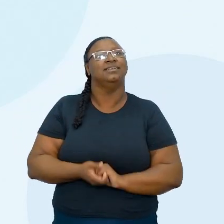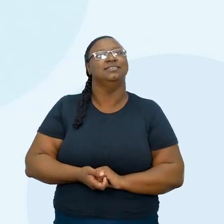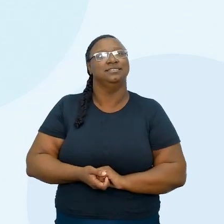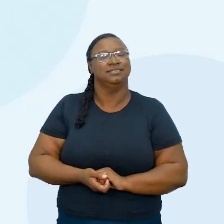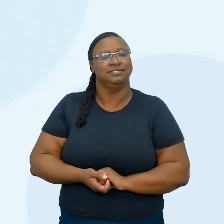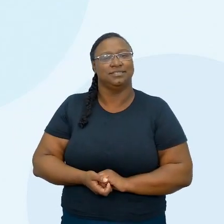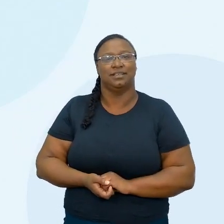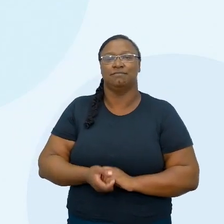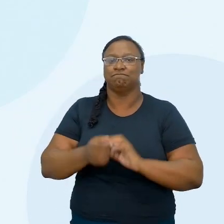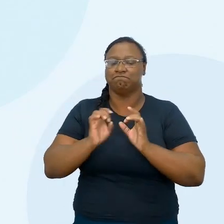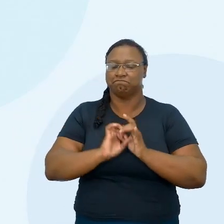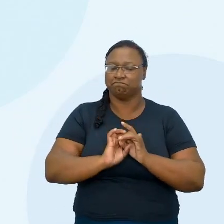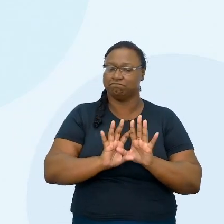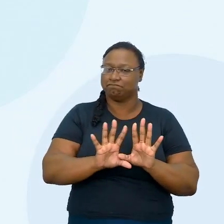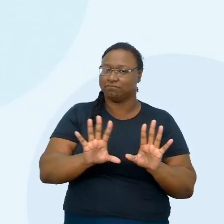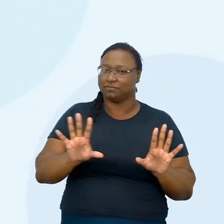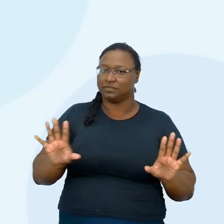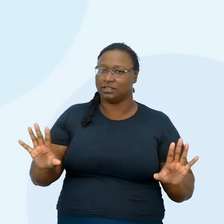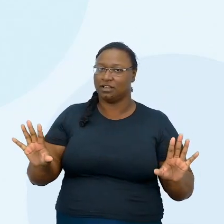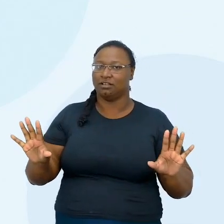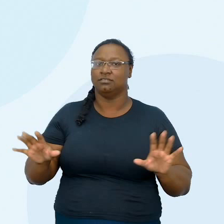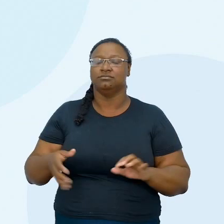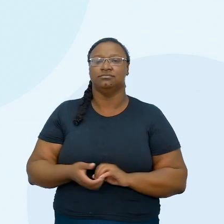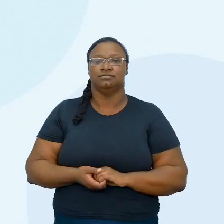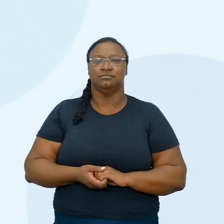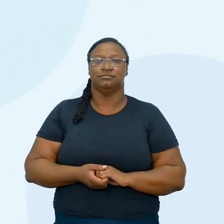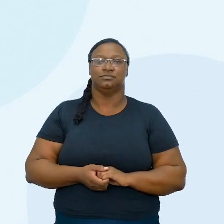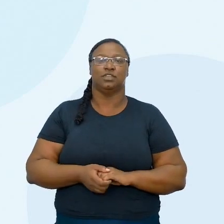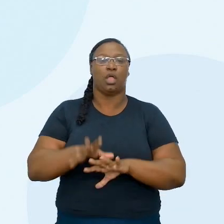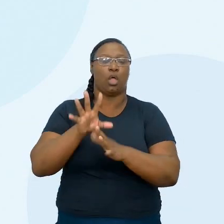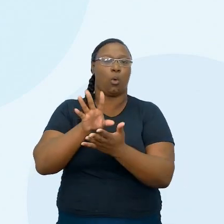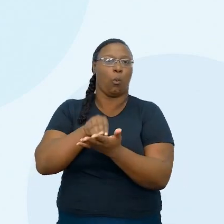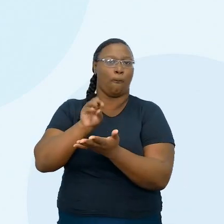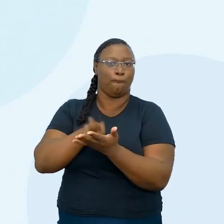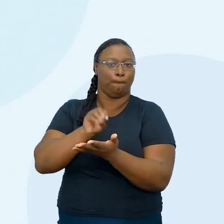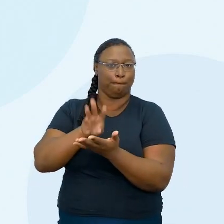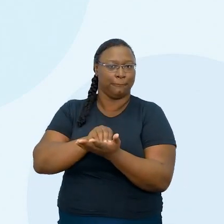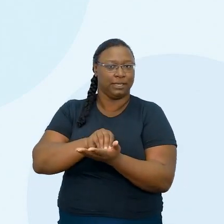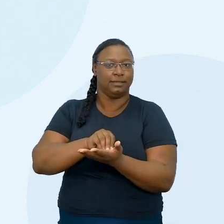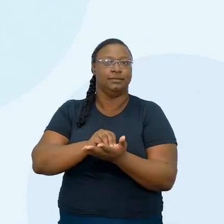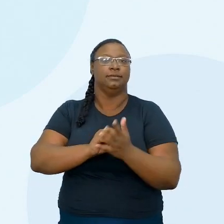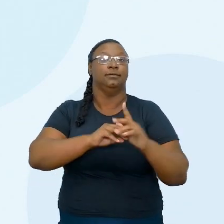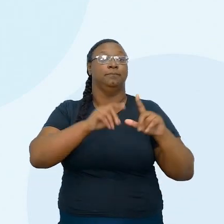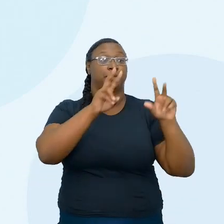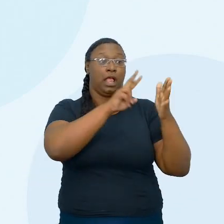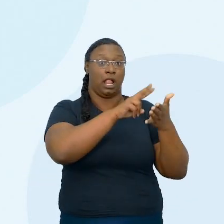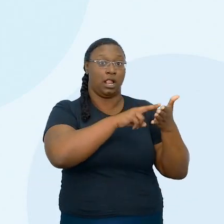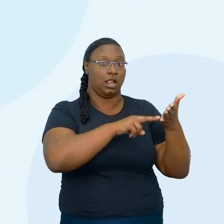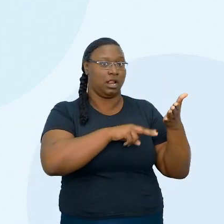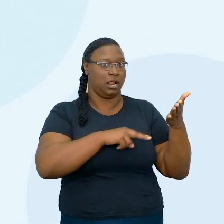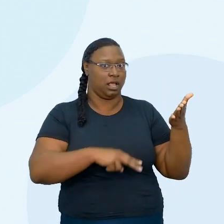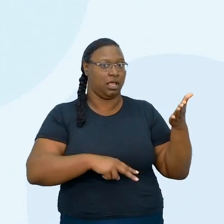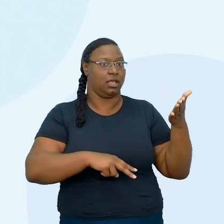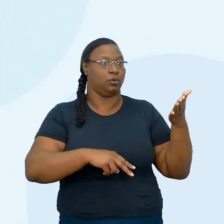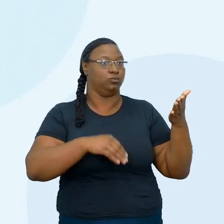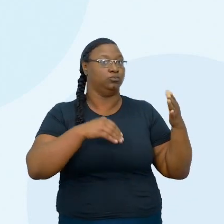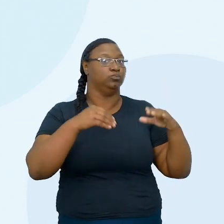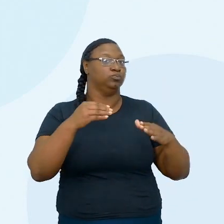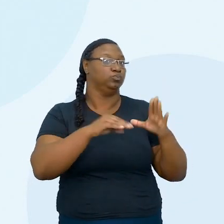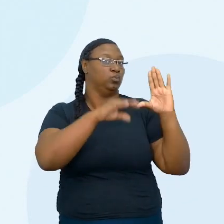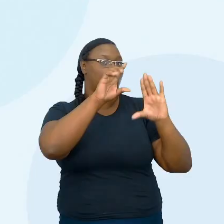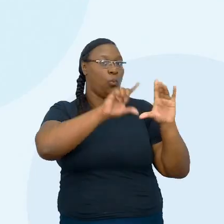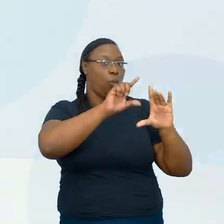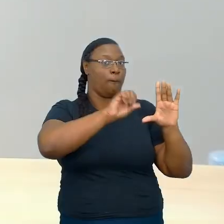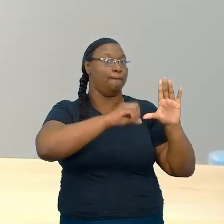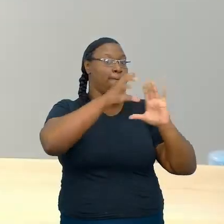ficar à vontade. Copiem o QR Code, leiam quais são as propostas do Banco de Talentos e fiquem à